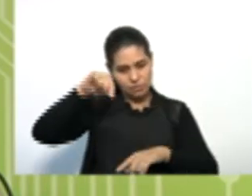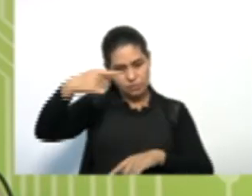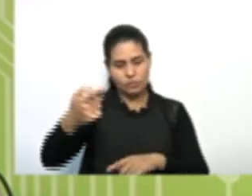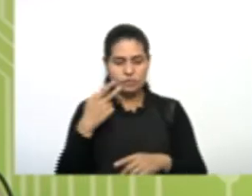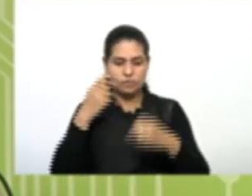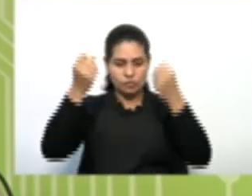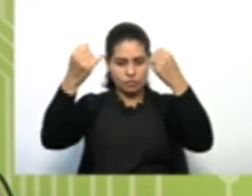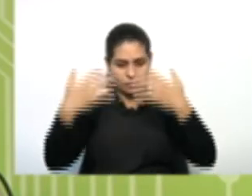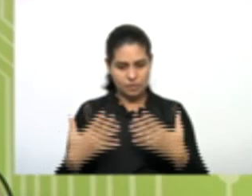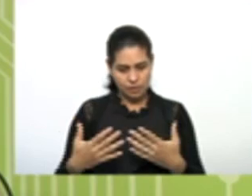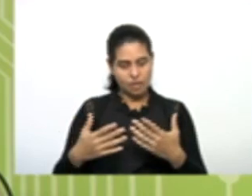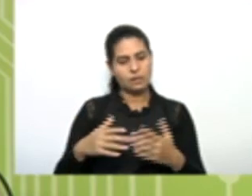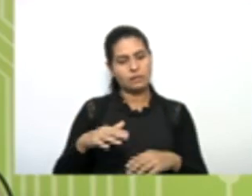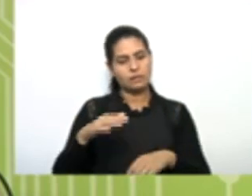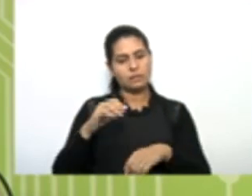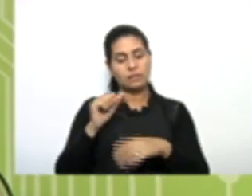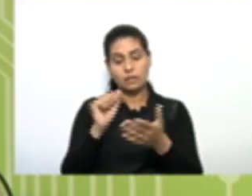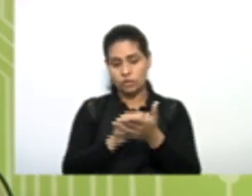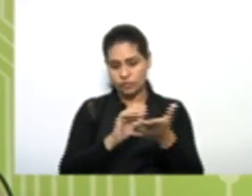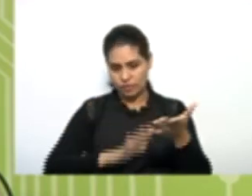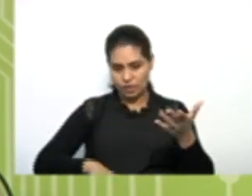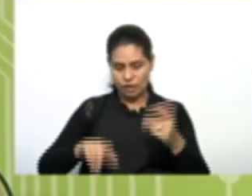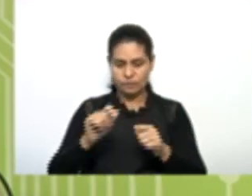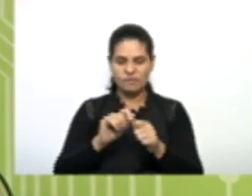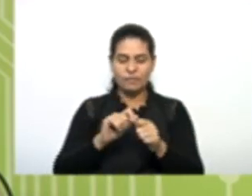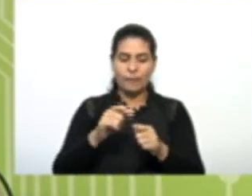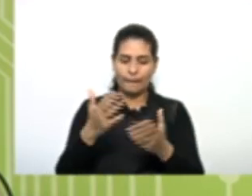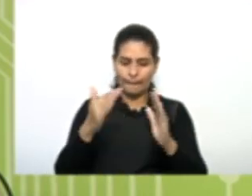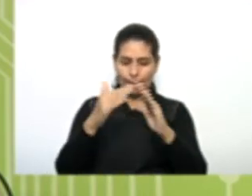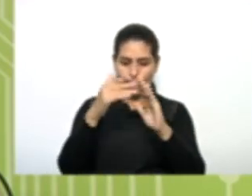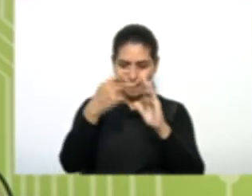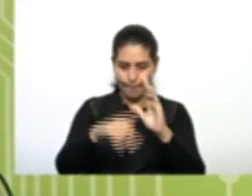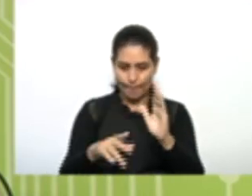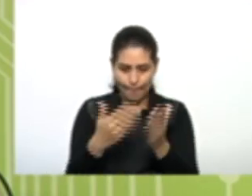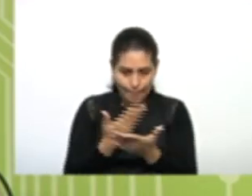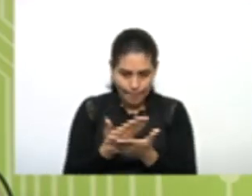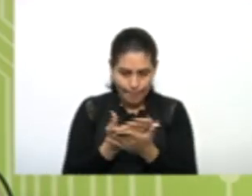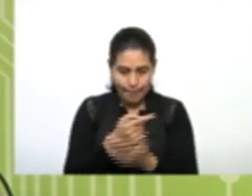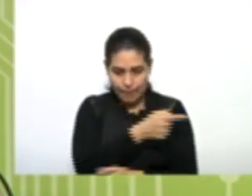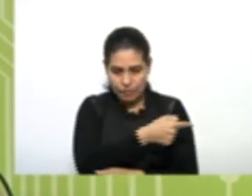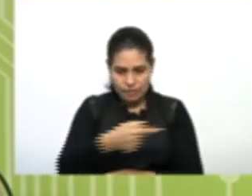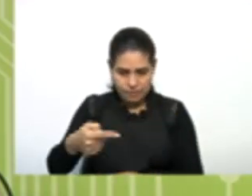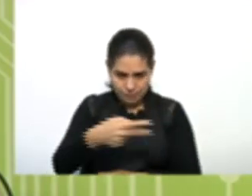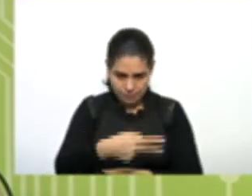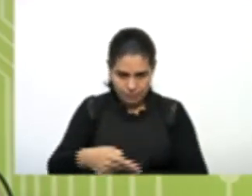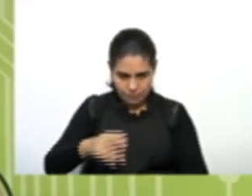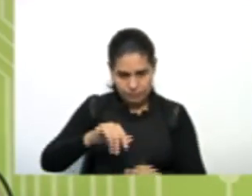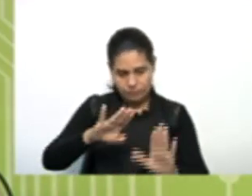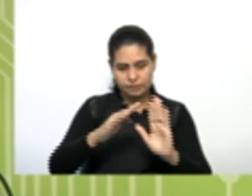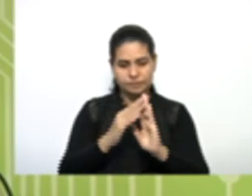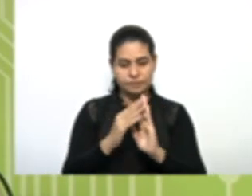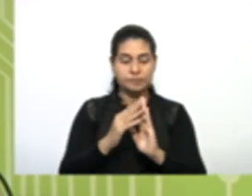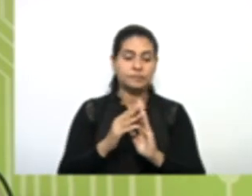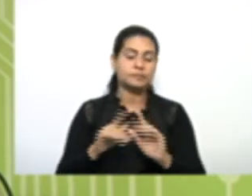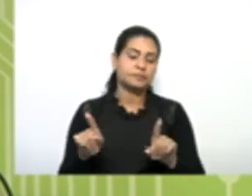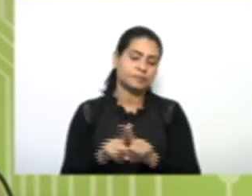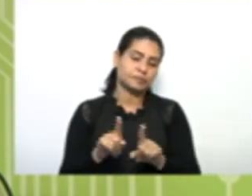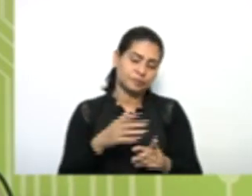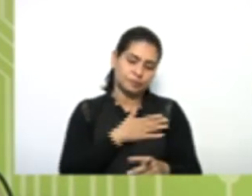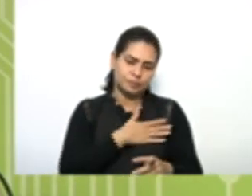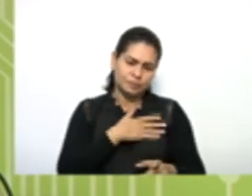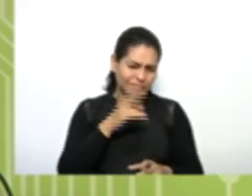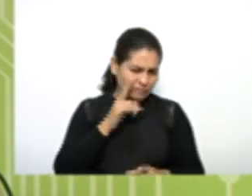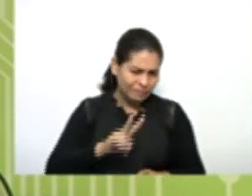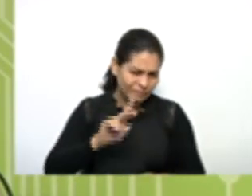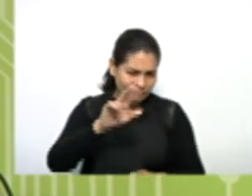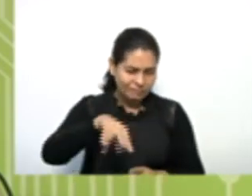sobre ele na nossa atividade de percurso, que é aquela atividade que você vai fazer em casa ao longo das próximas 2 semanas. Eu gostaria de lembrar que,